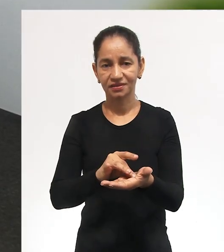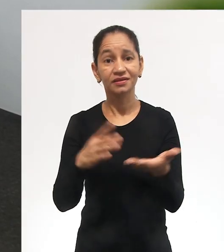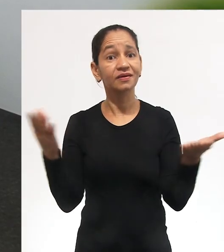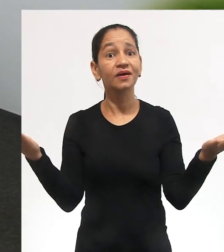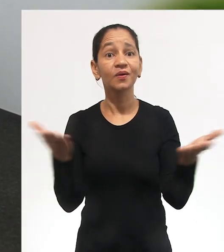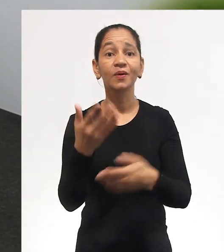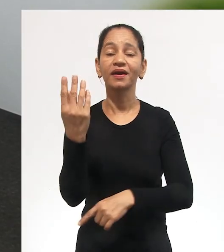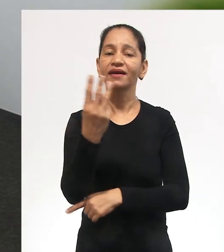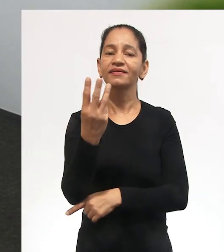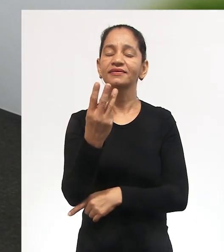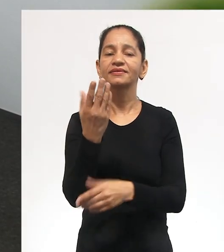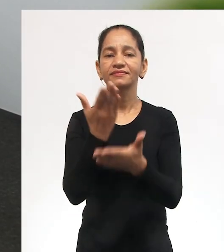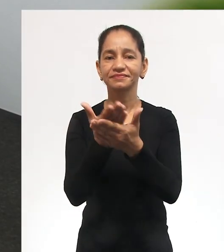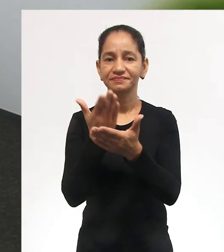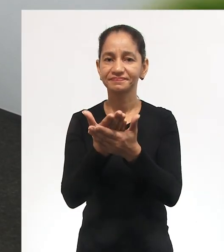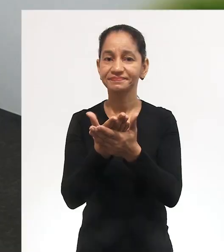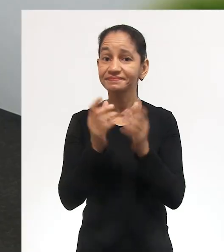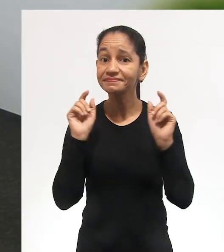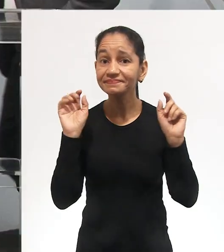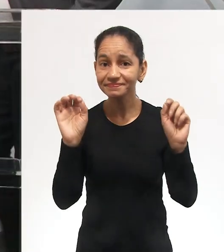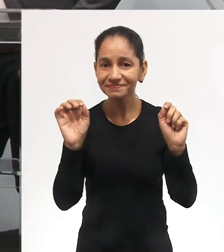aula, senhores?